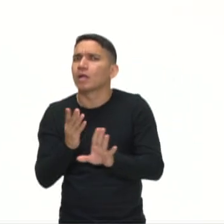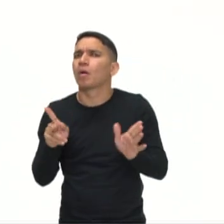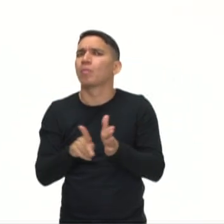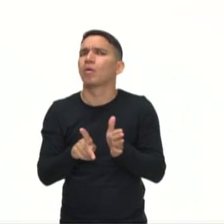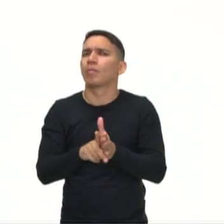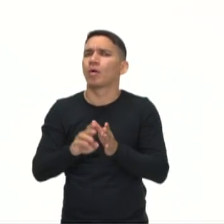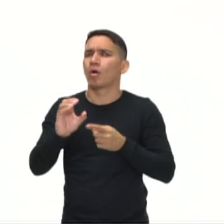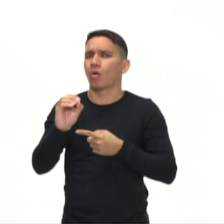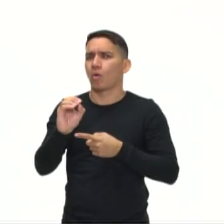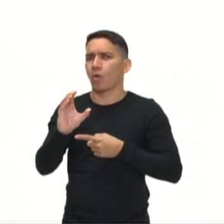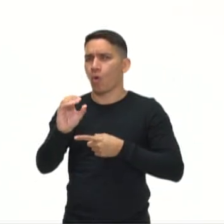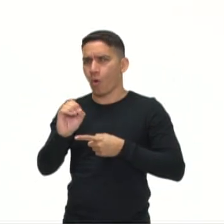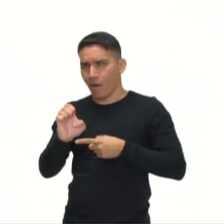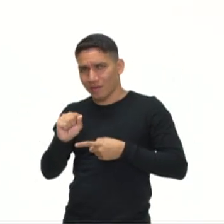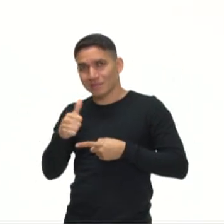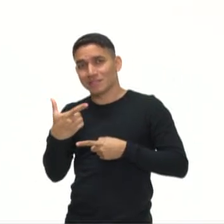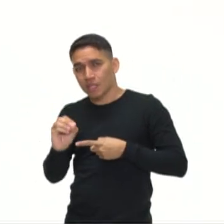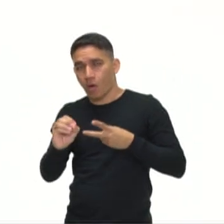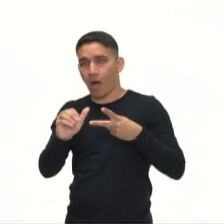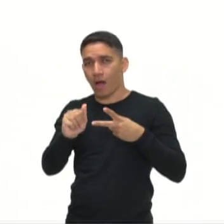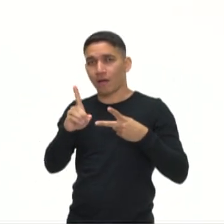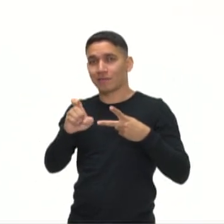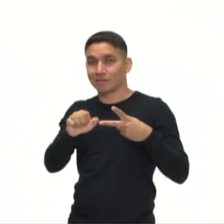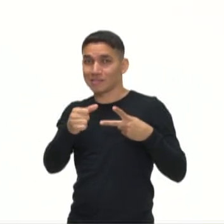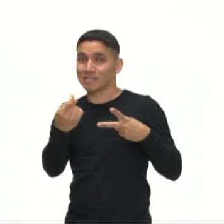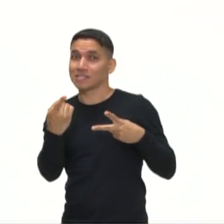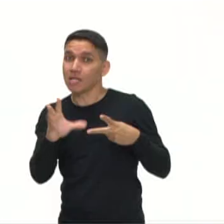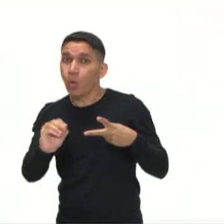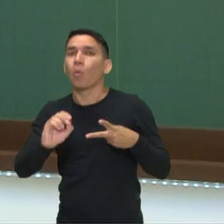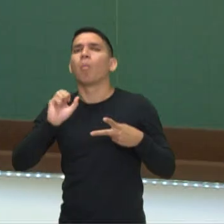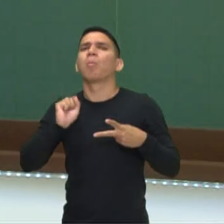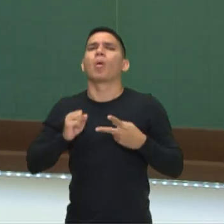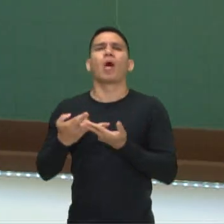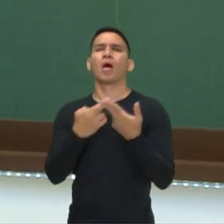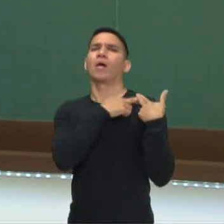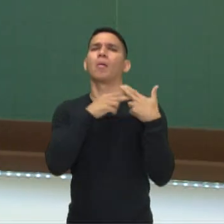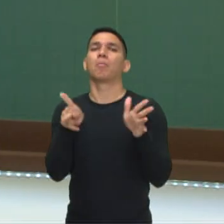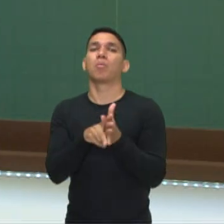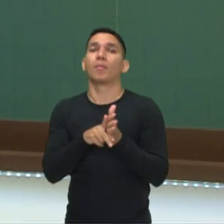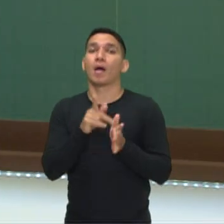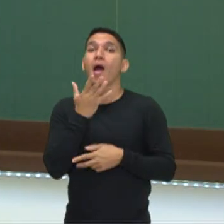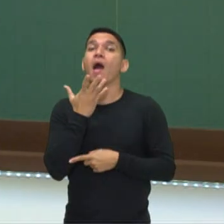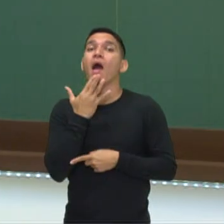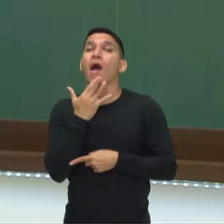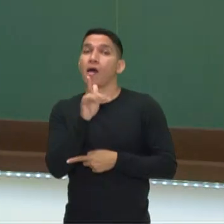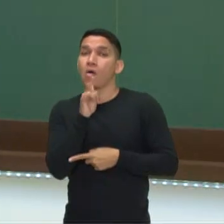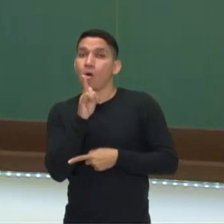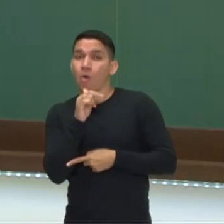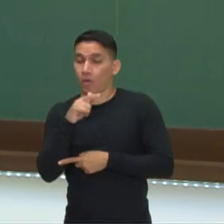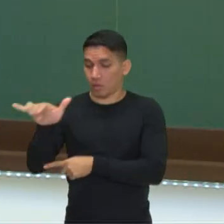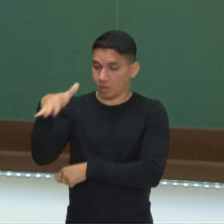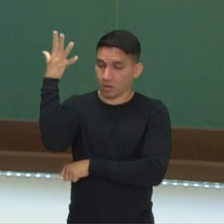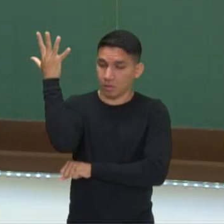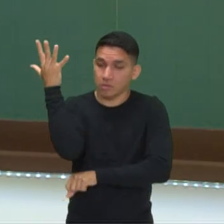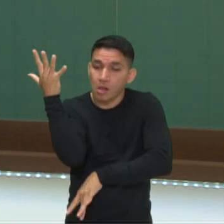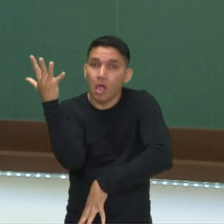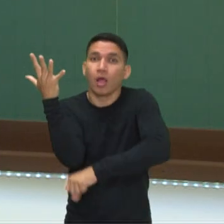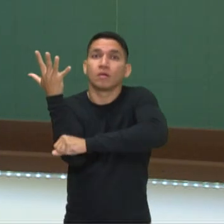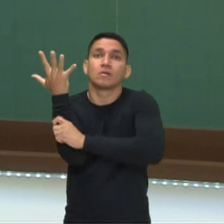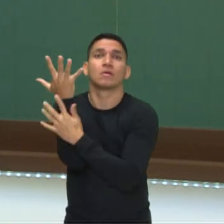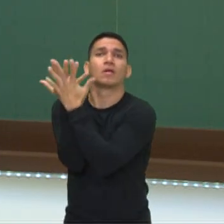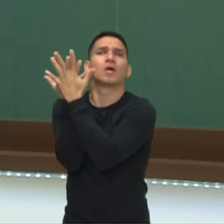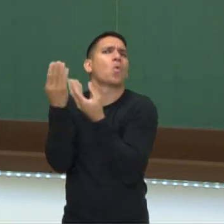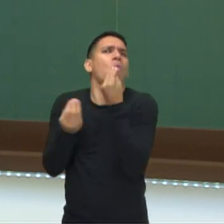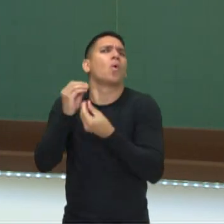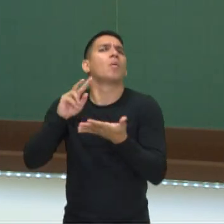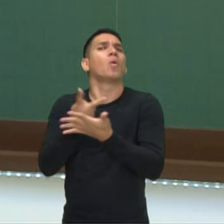adesão poderiam ser as responsáveis por puxar a água colorida até as pétalas. Explique como isso